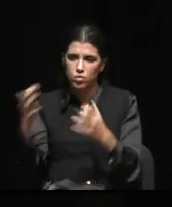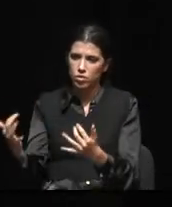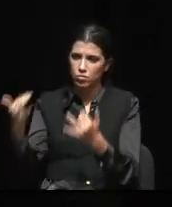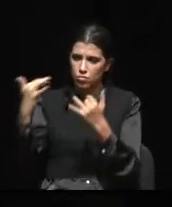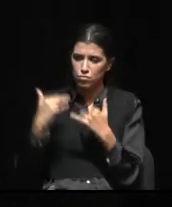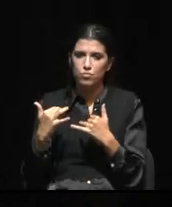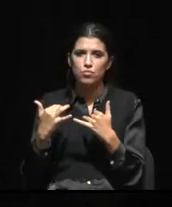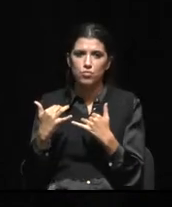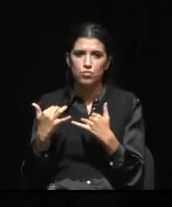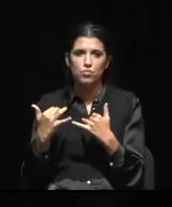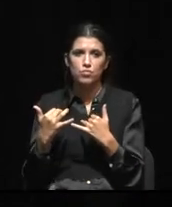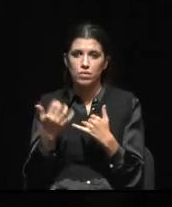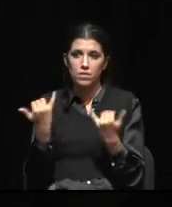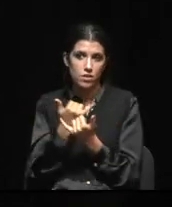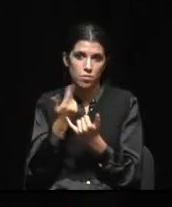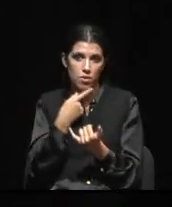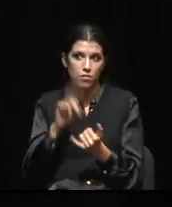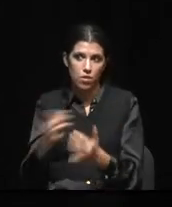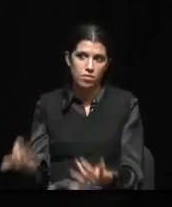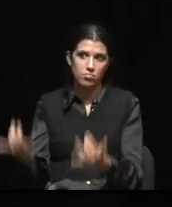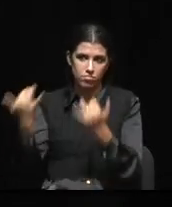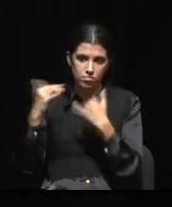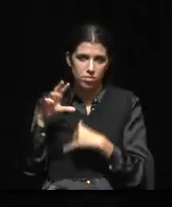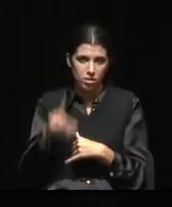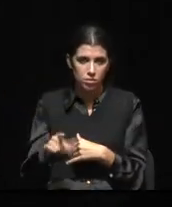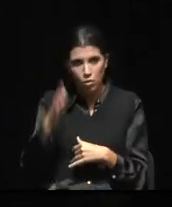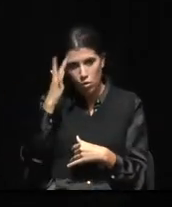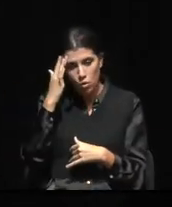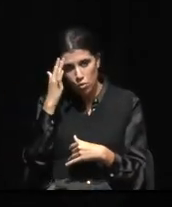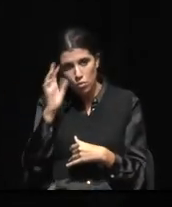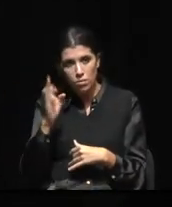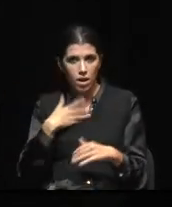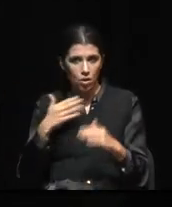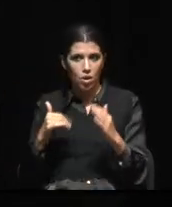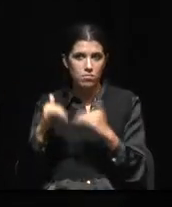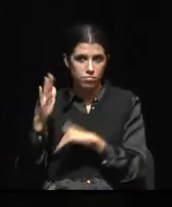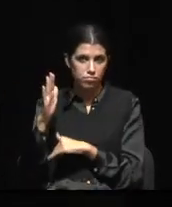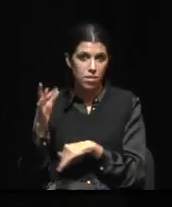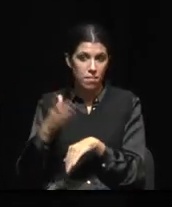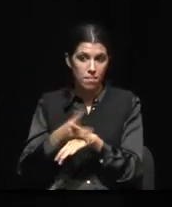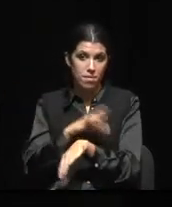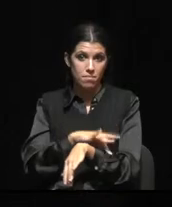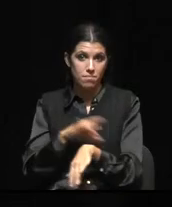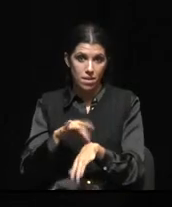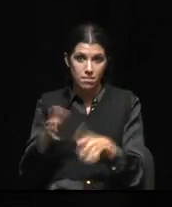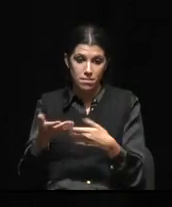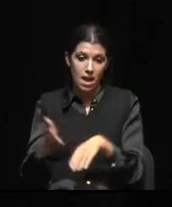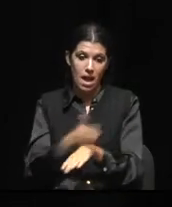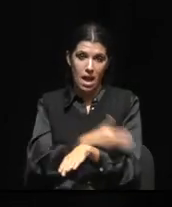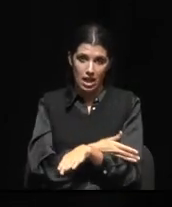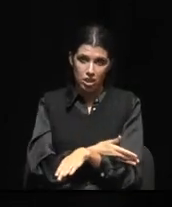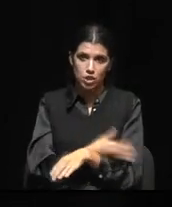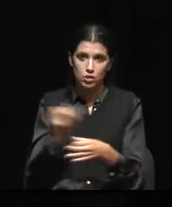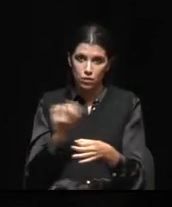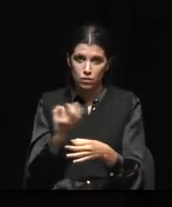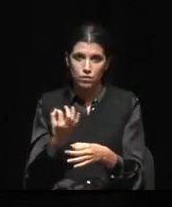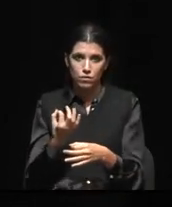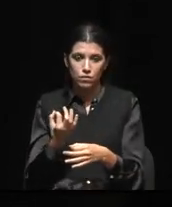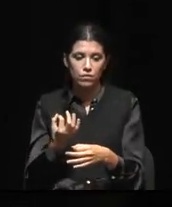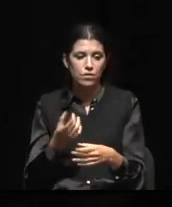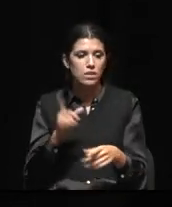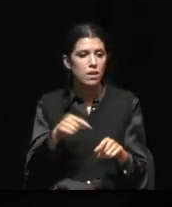que felizmente se voltou a viver em Lisboa com números a ultrapassar os da pré-pandemia até a estapafúrdia